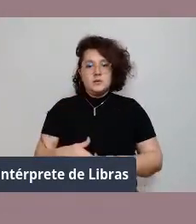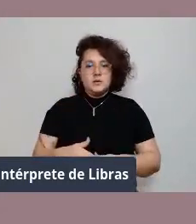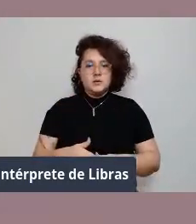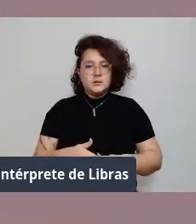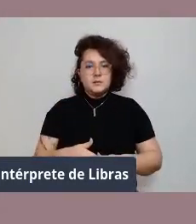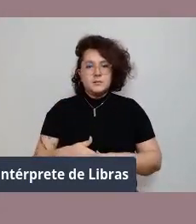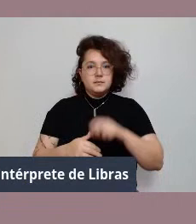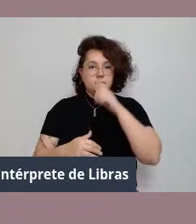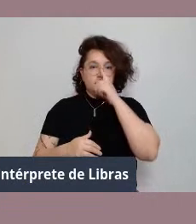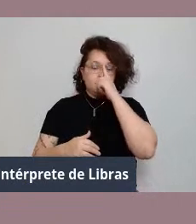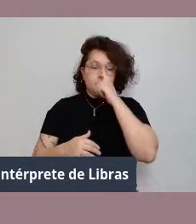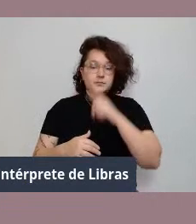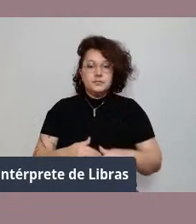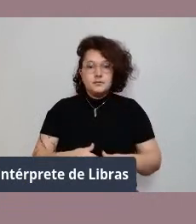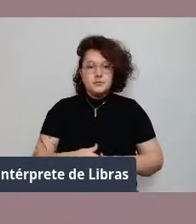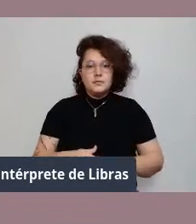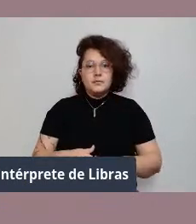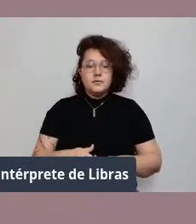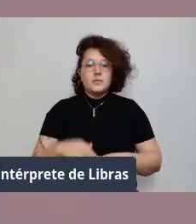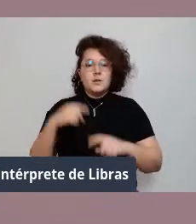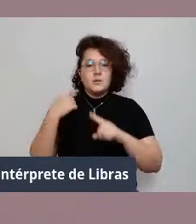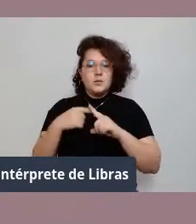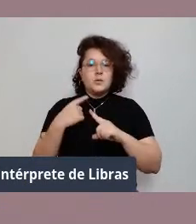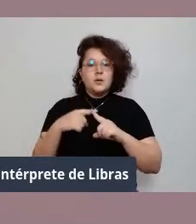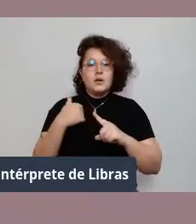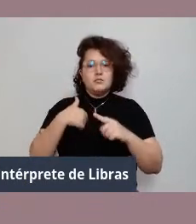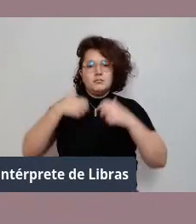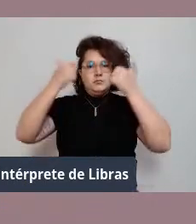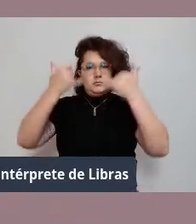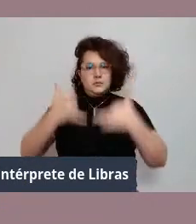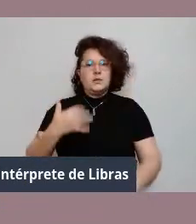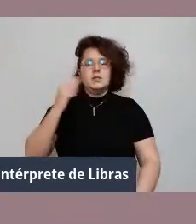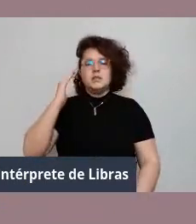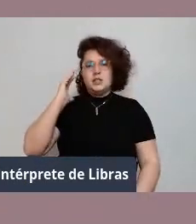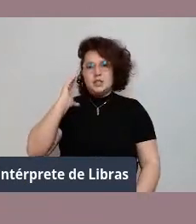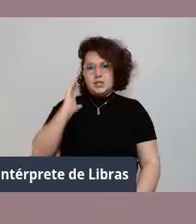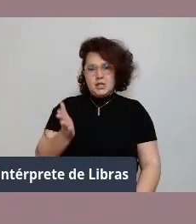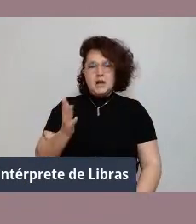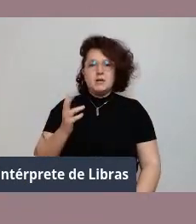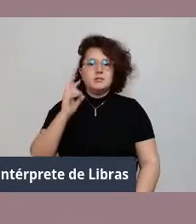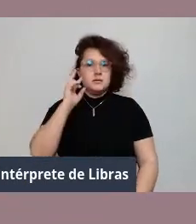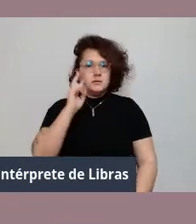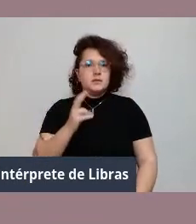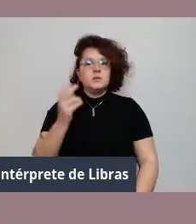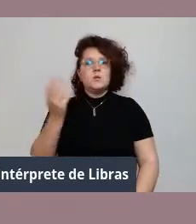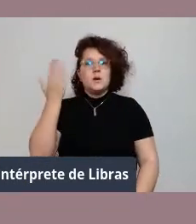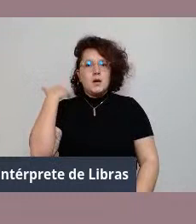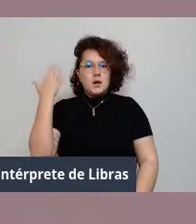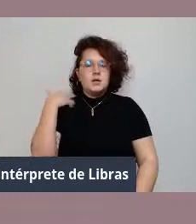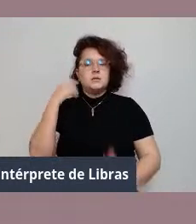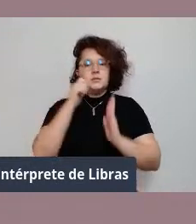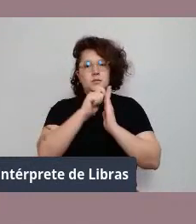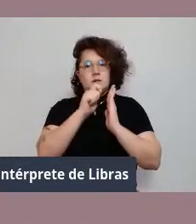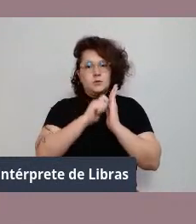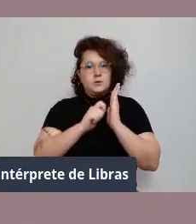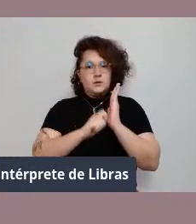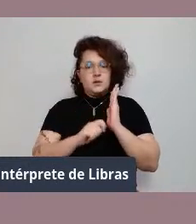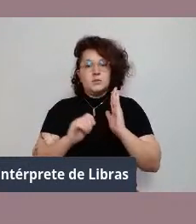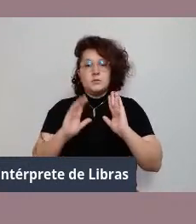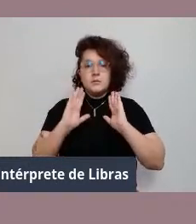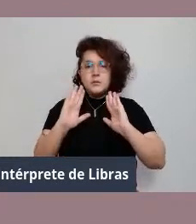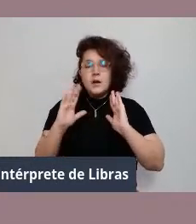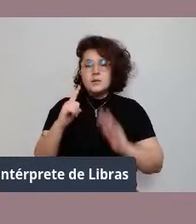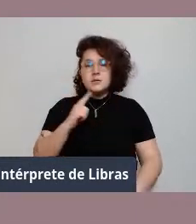porque, como eu disse, eu tinha visto, né, os manuscritos antes, agora eles estão publicados, mas tem uma coisa que eu